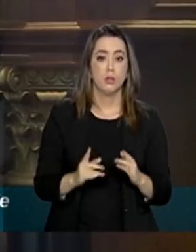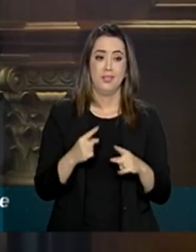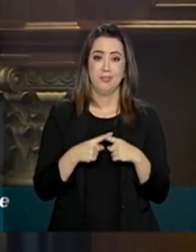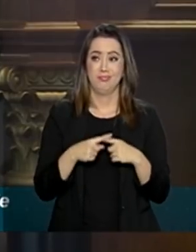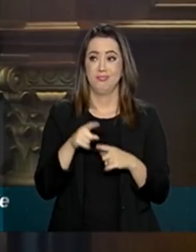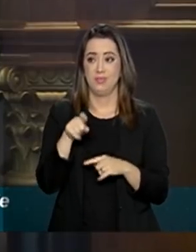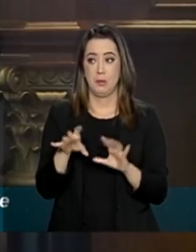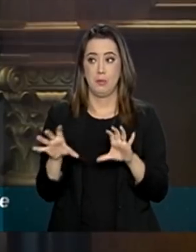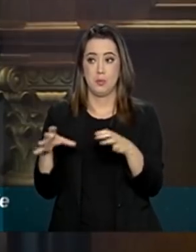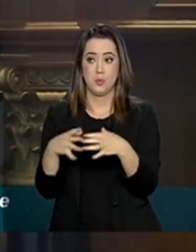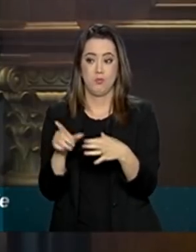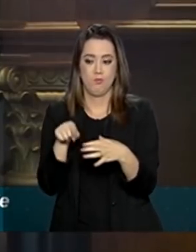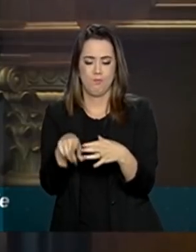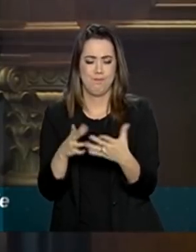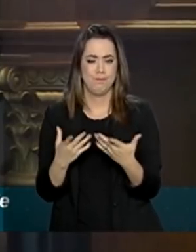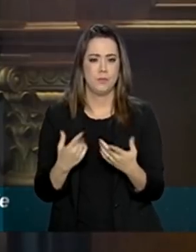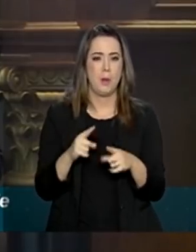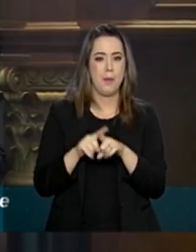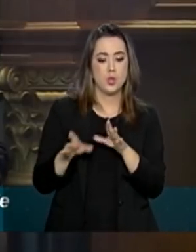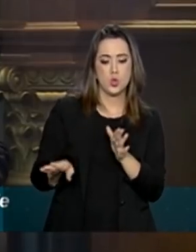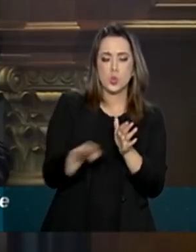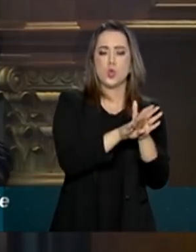Com a chegada nossa ao governo,